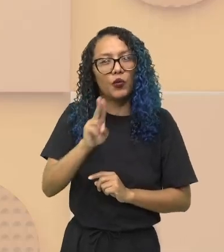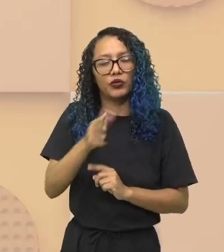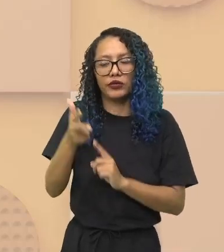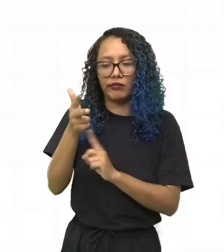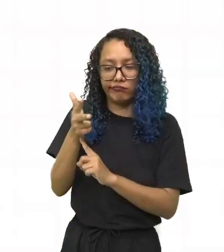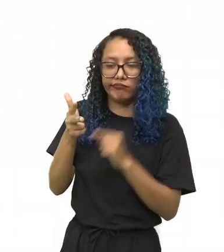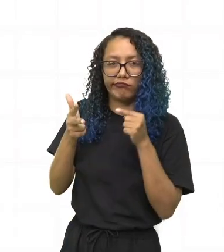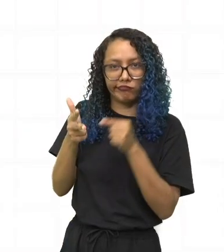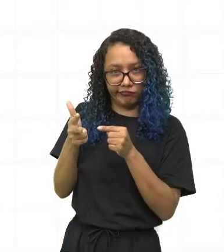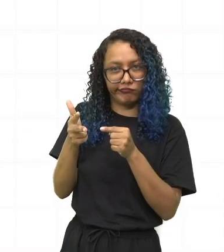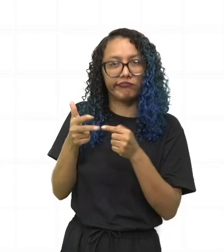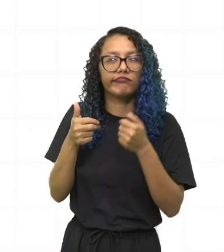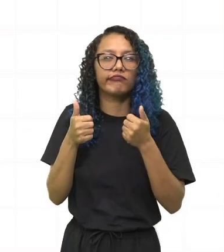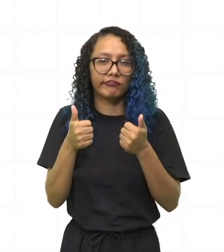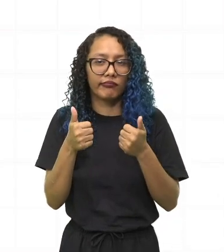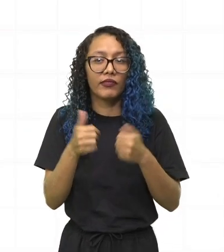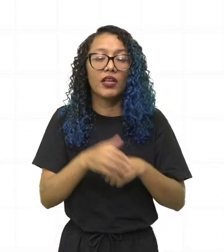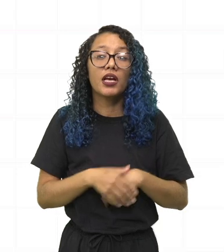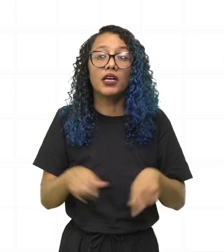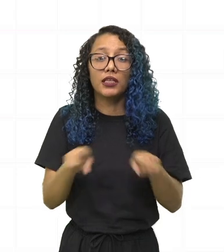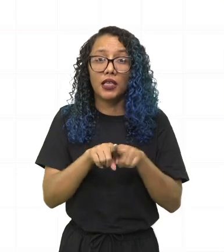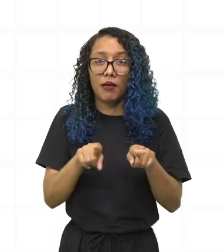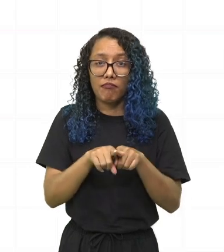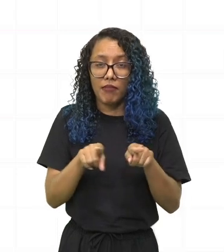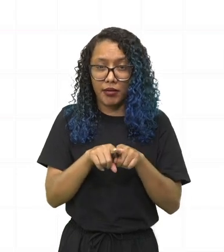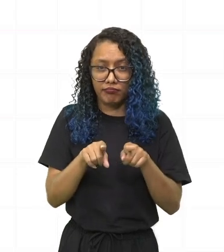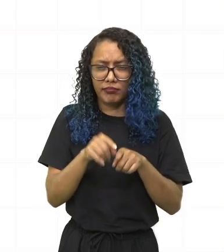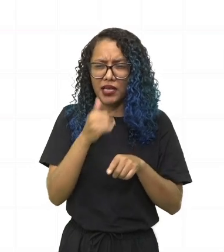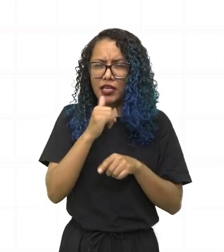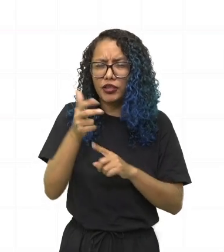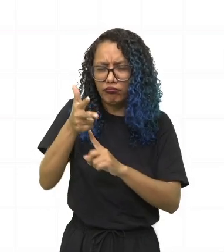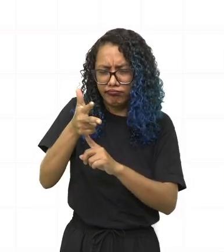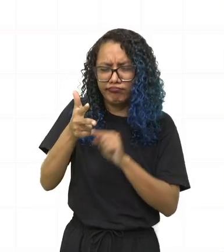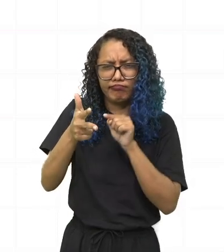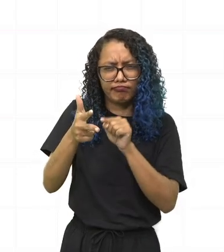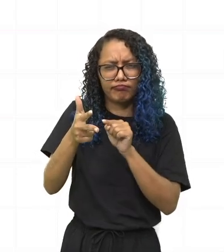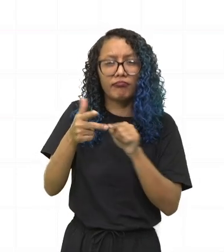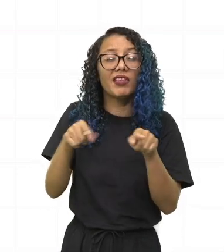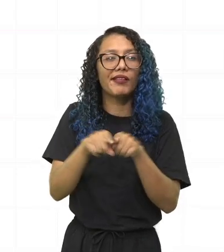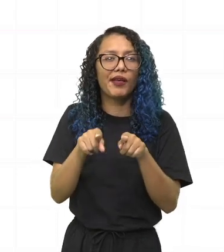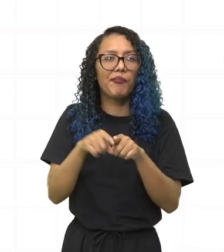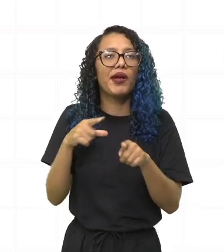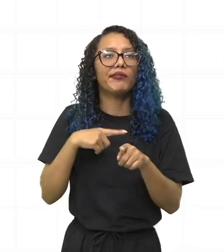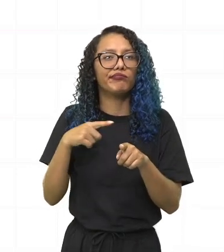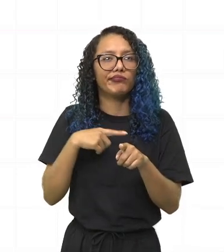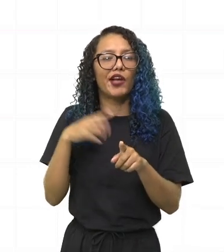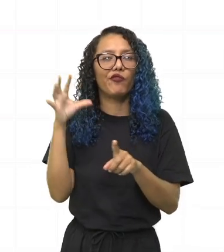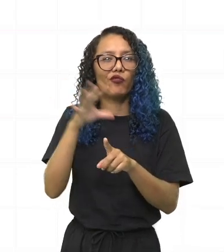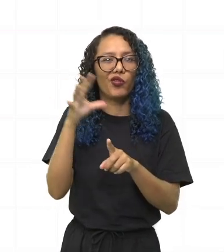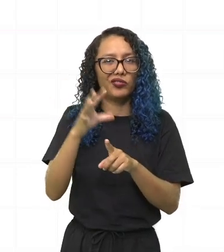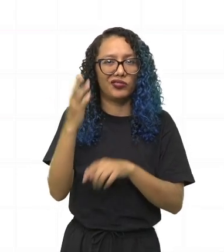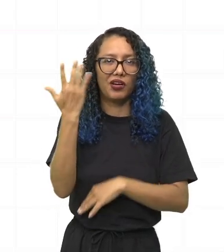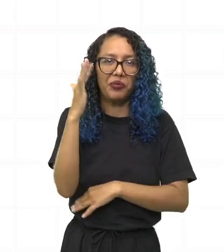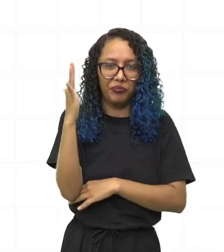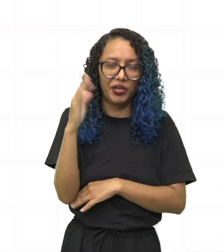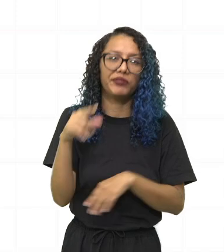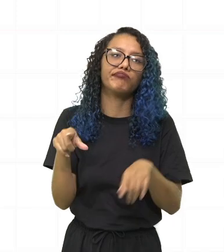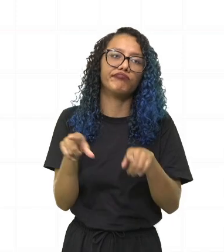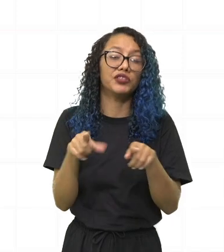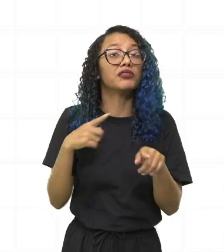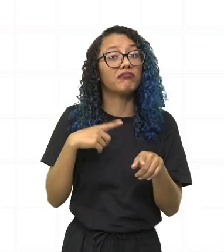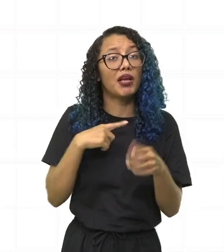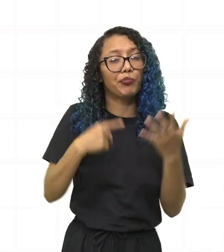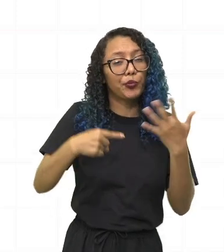causa impactos ambientais. Ela tem as suas vantagens, mas também tem os seus impactos ambientais. Então, ela é uma